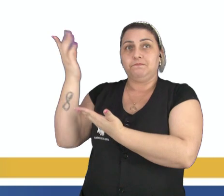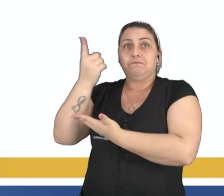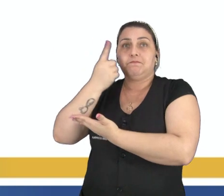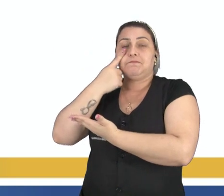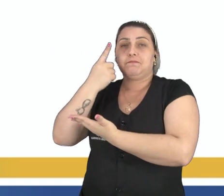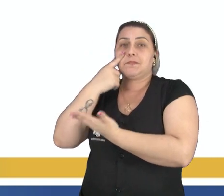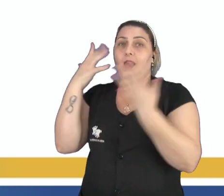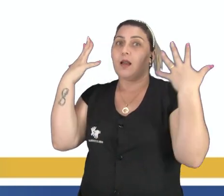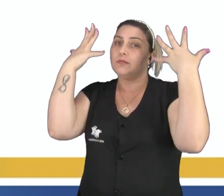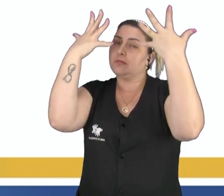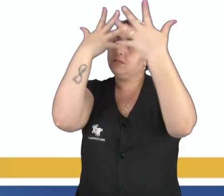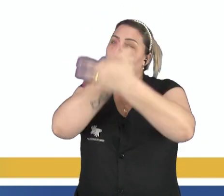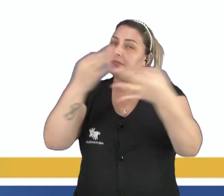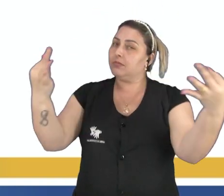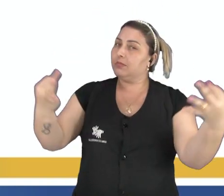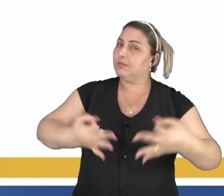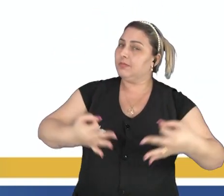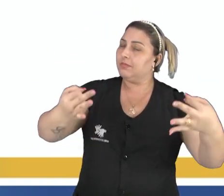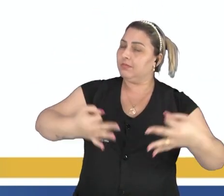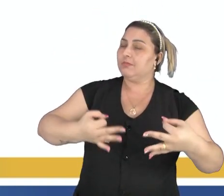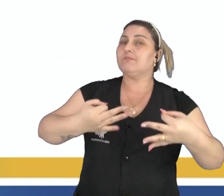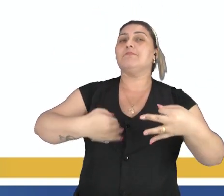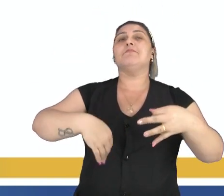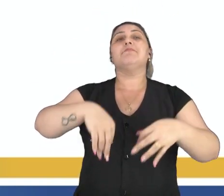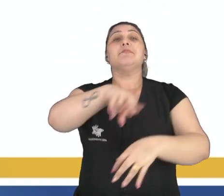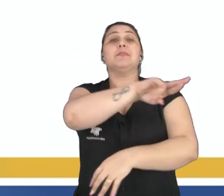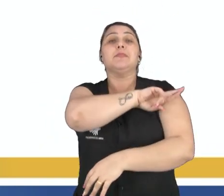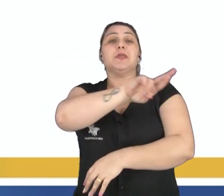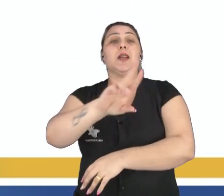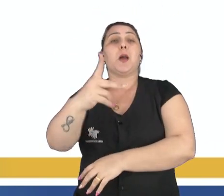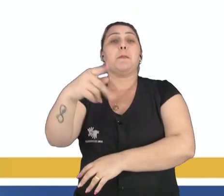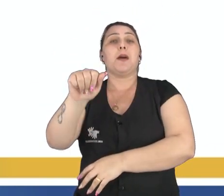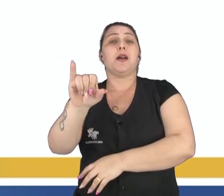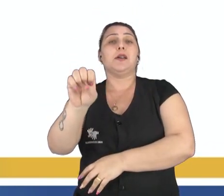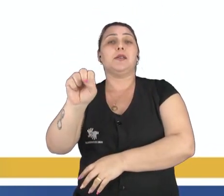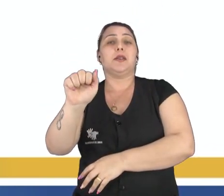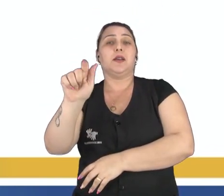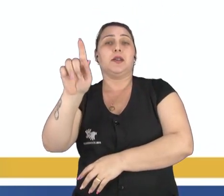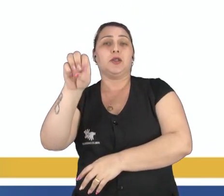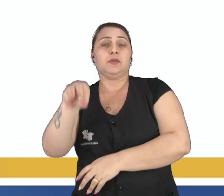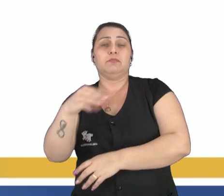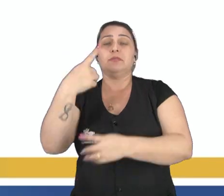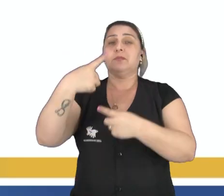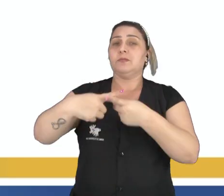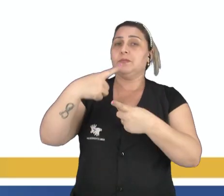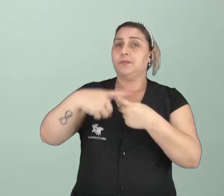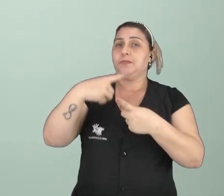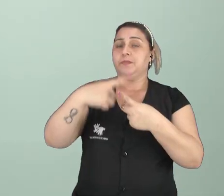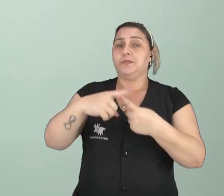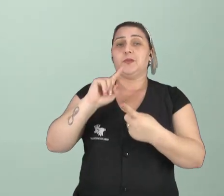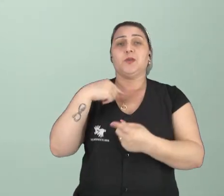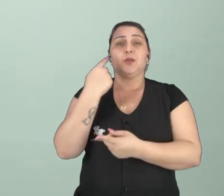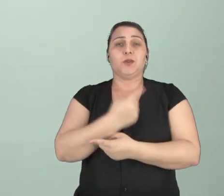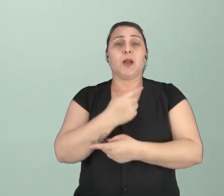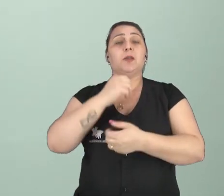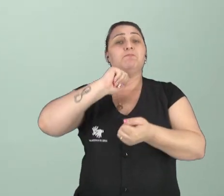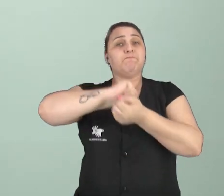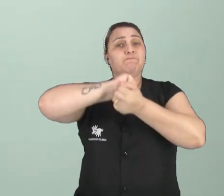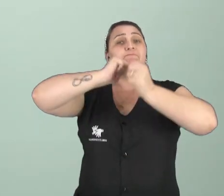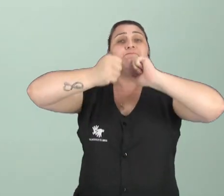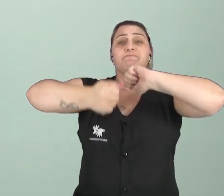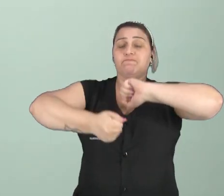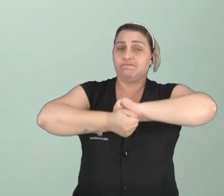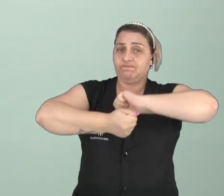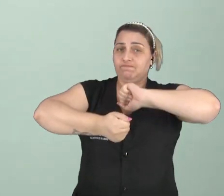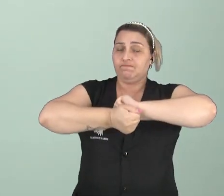para essa imagem e sabe que essa imagem representa uma paisagem. Por quê? Porque geralmente a gente associa a